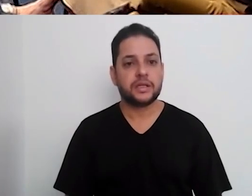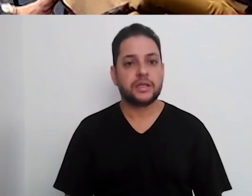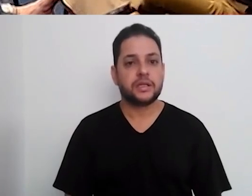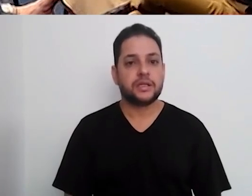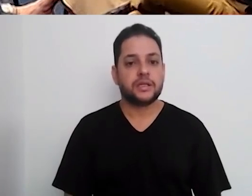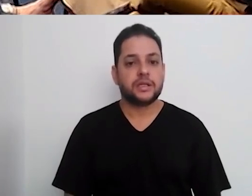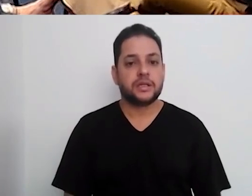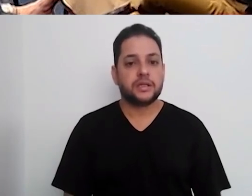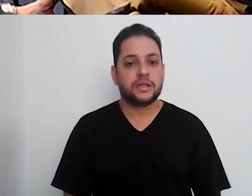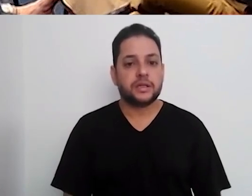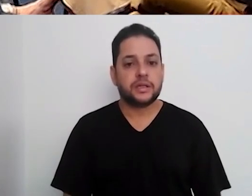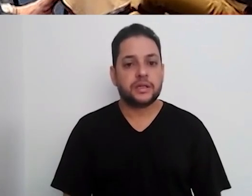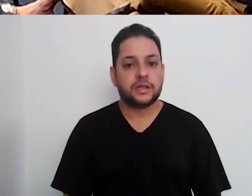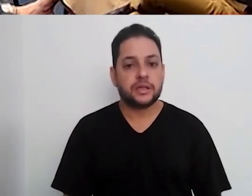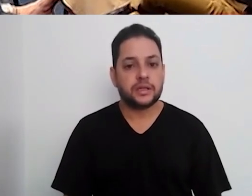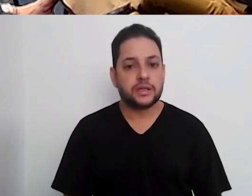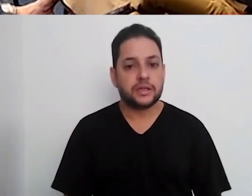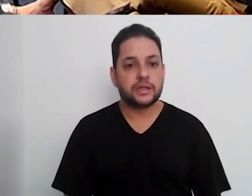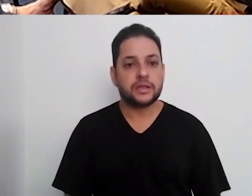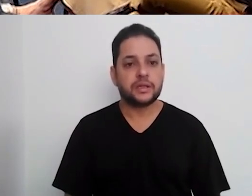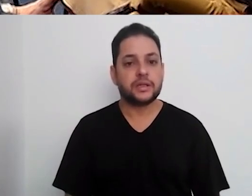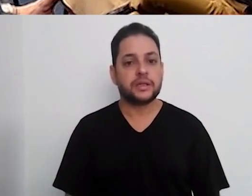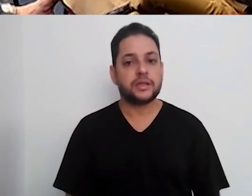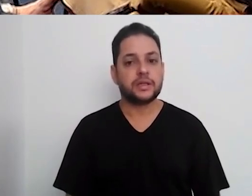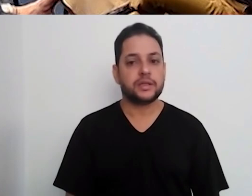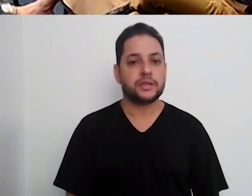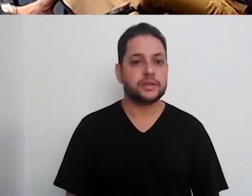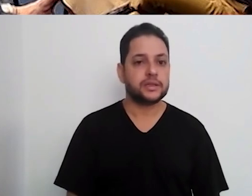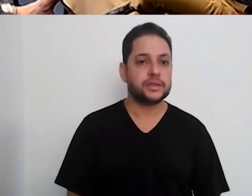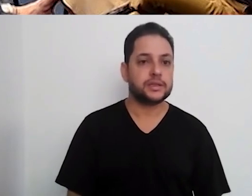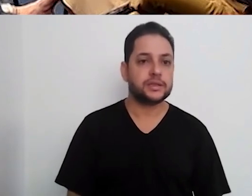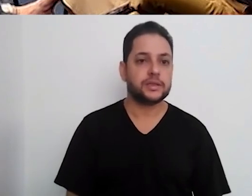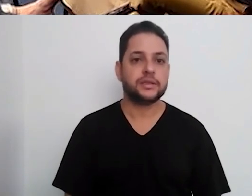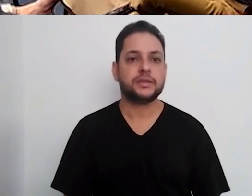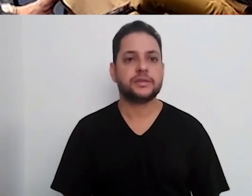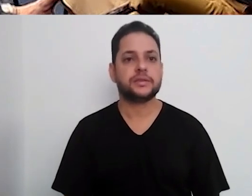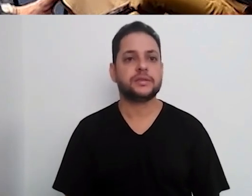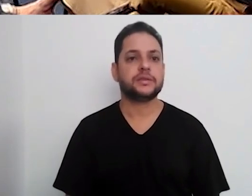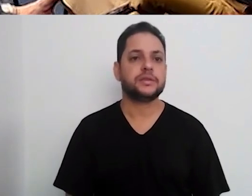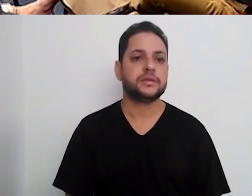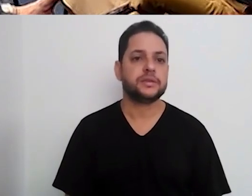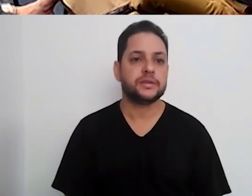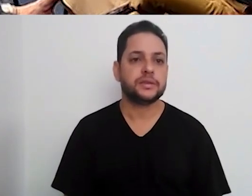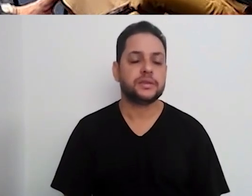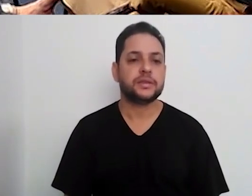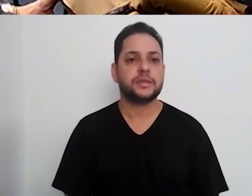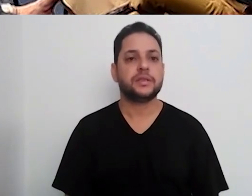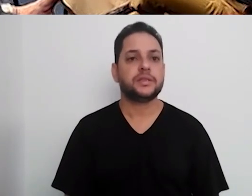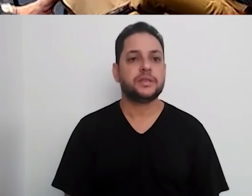da impressão assim, que no início realmente vai assim, em direção à justiça restaurativa, né, como